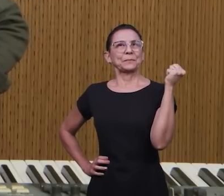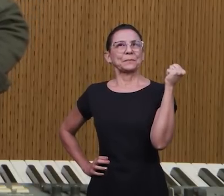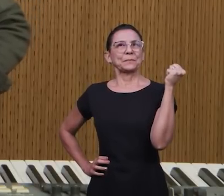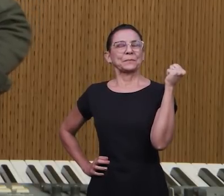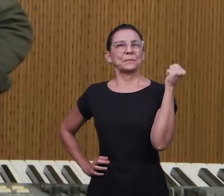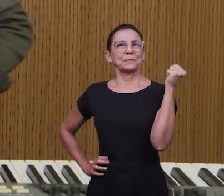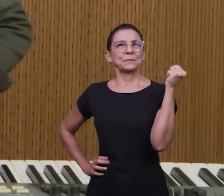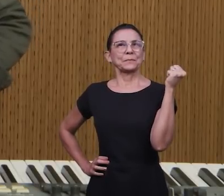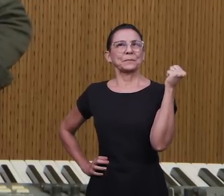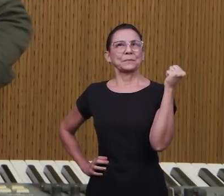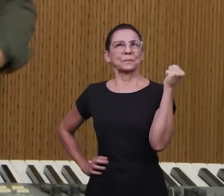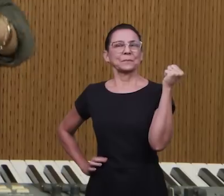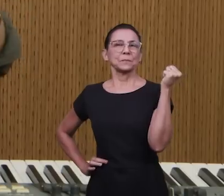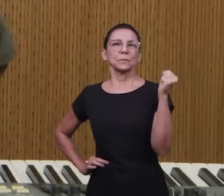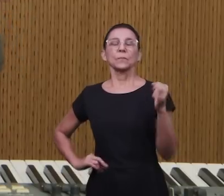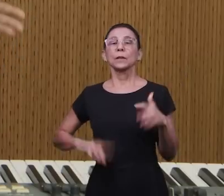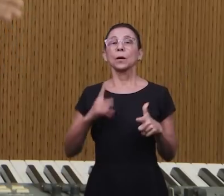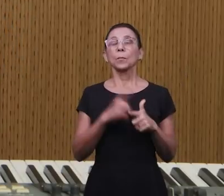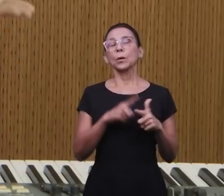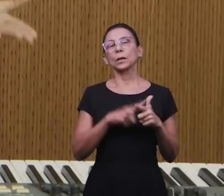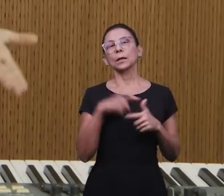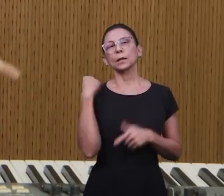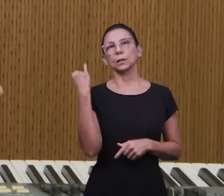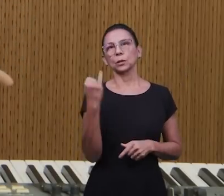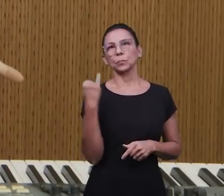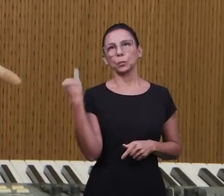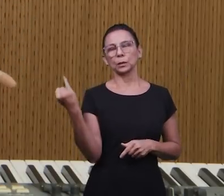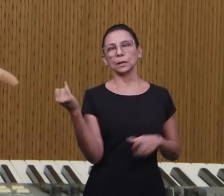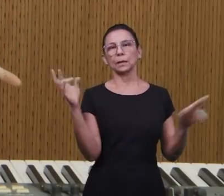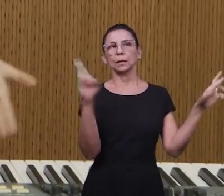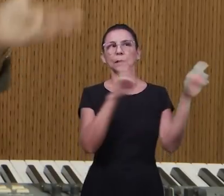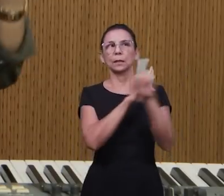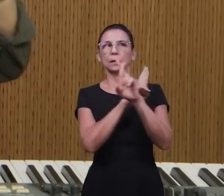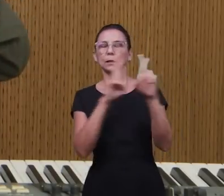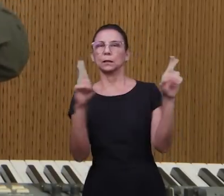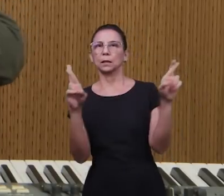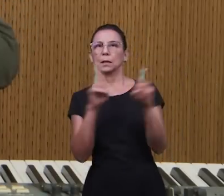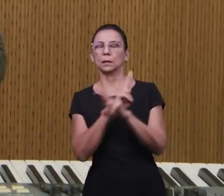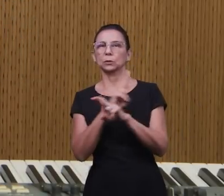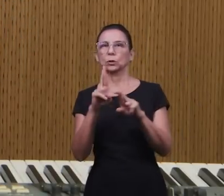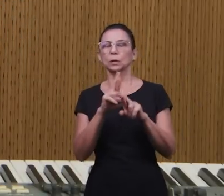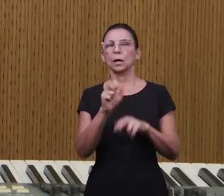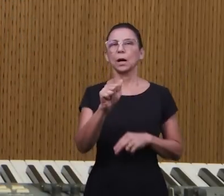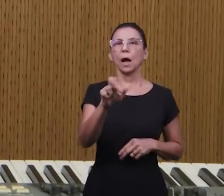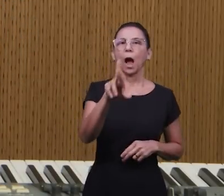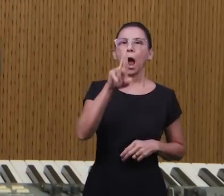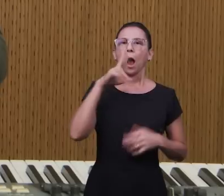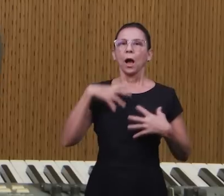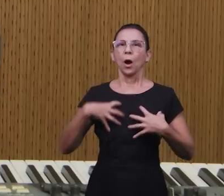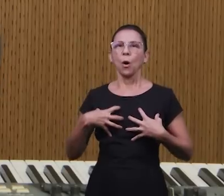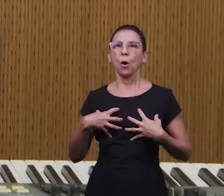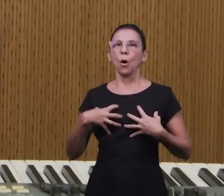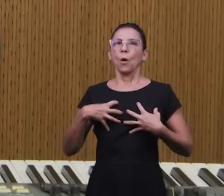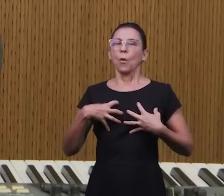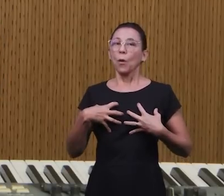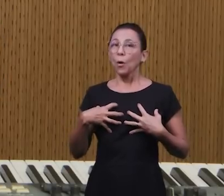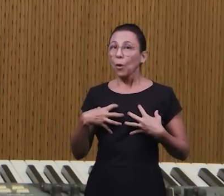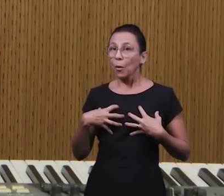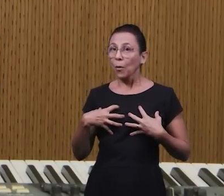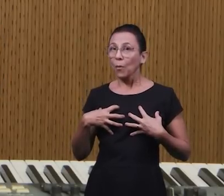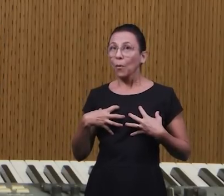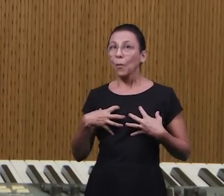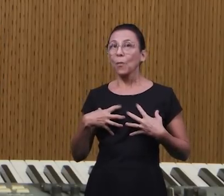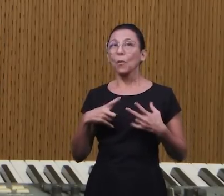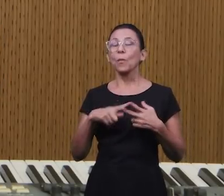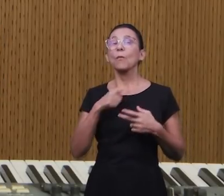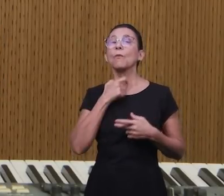Por que é importante a gente associar o exercício de respiração com a fonação, ou seja,